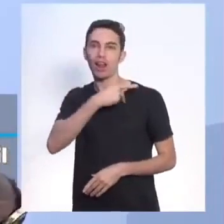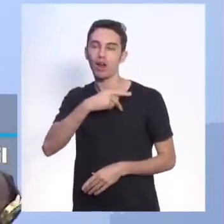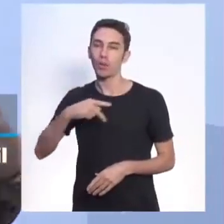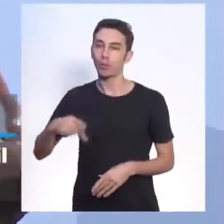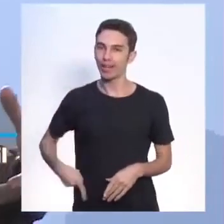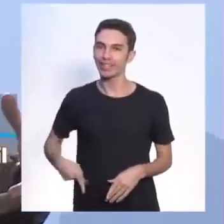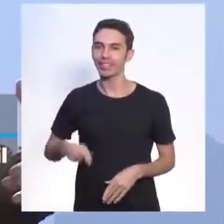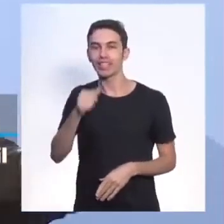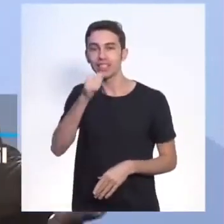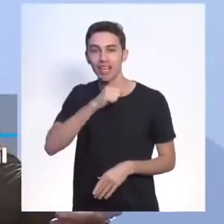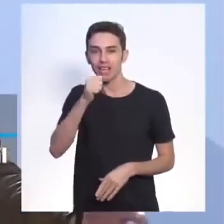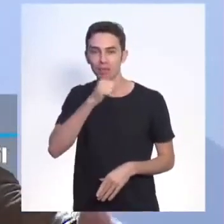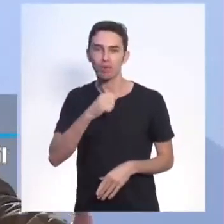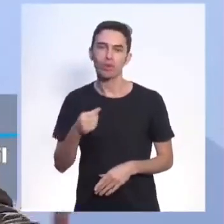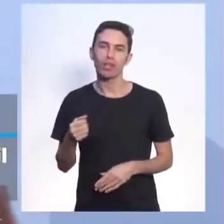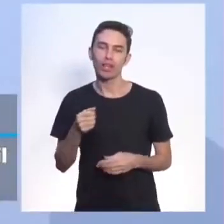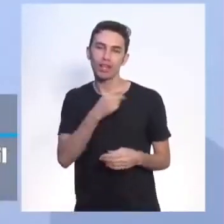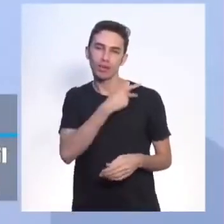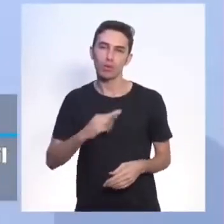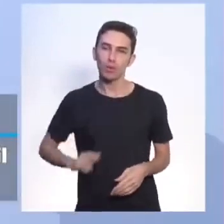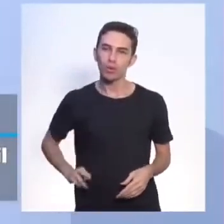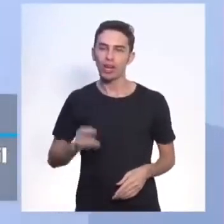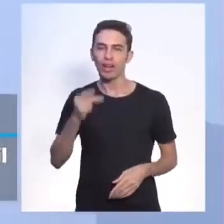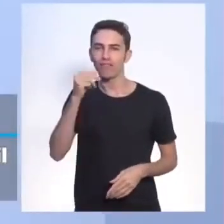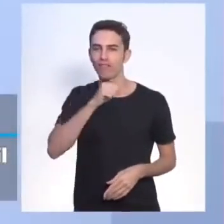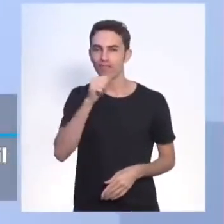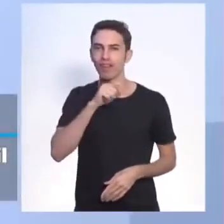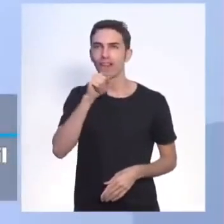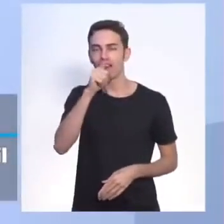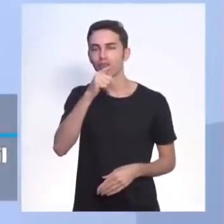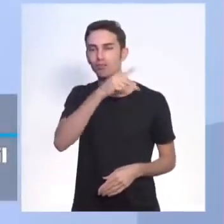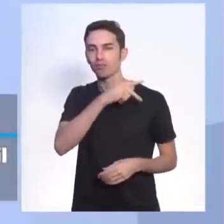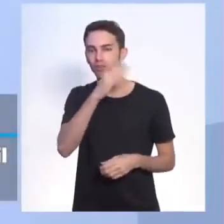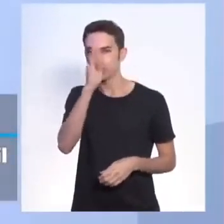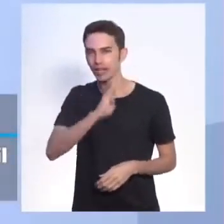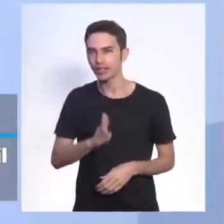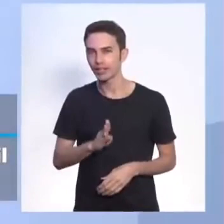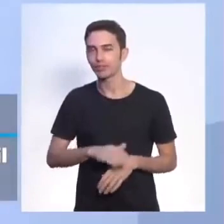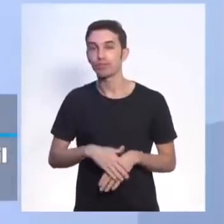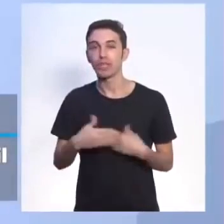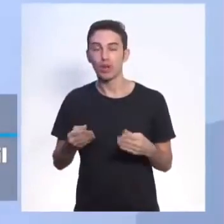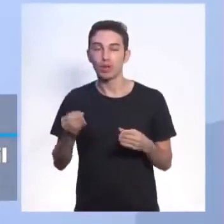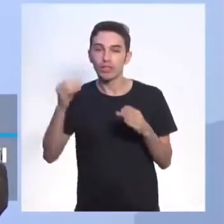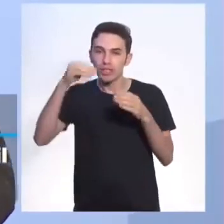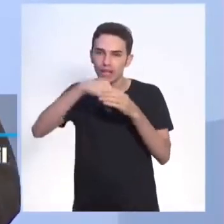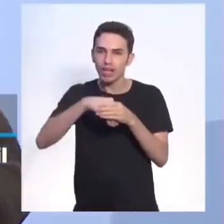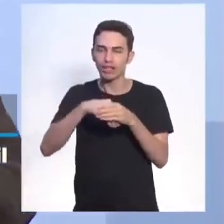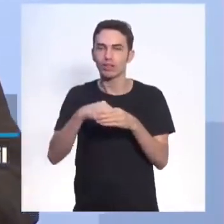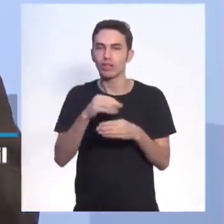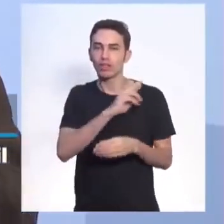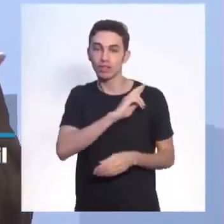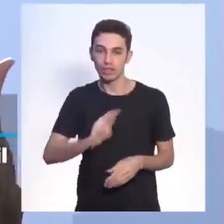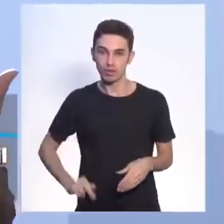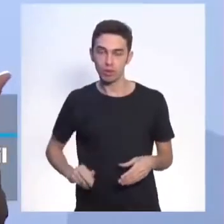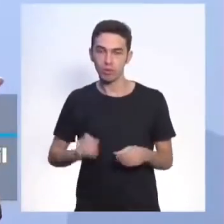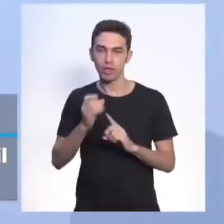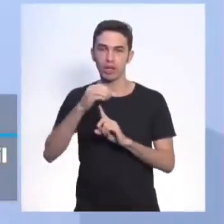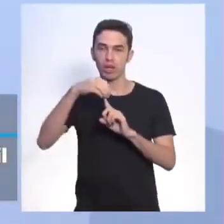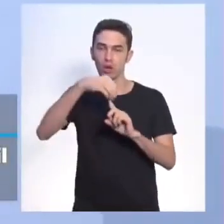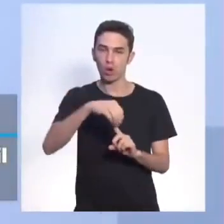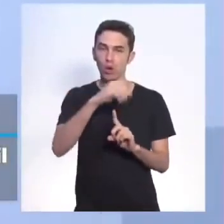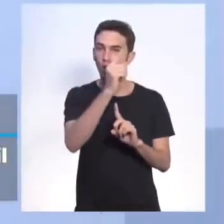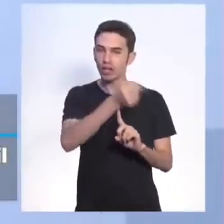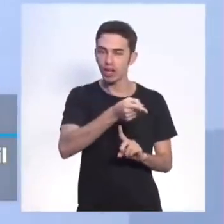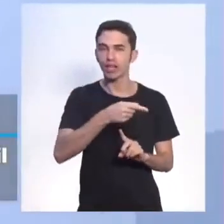República Velha do Brasil. Então, nós vamos ter dentro dessa república oligárquica 3 características: a política